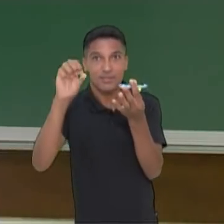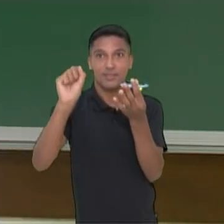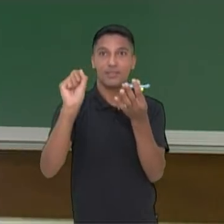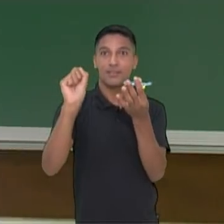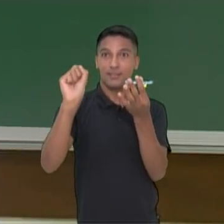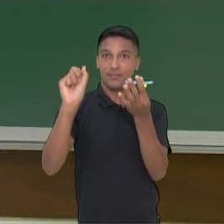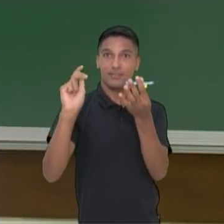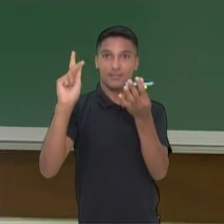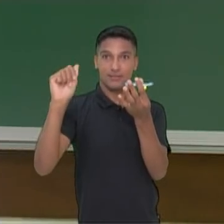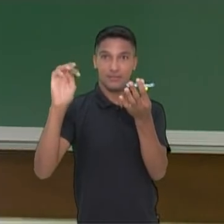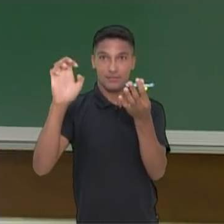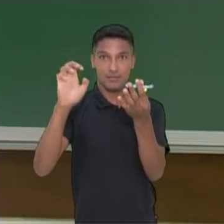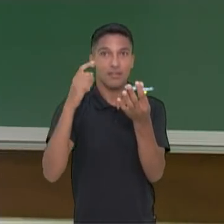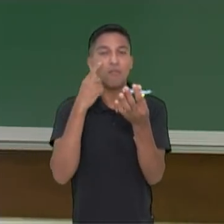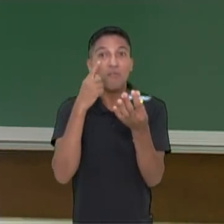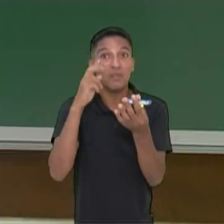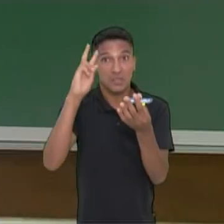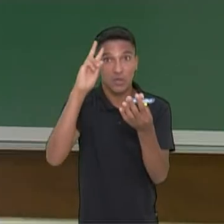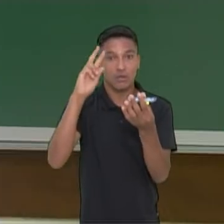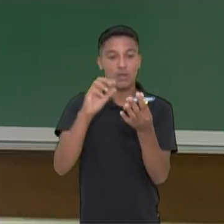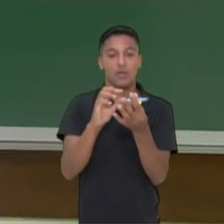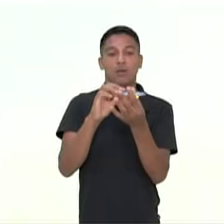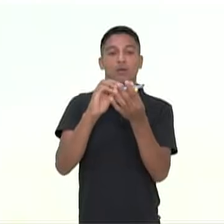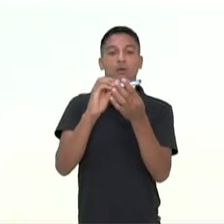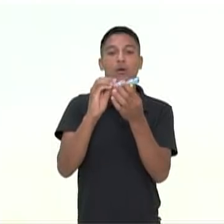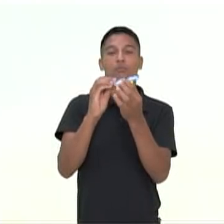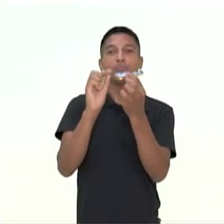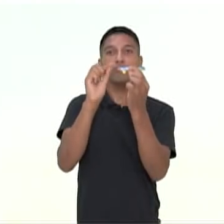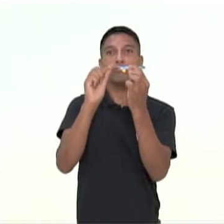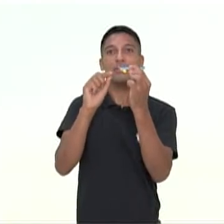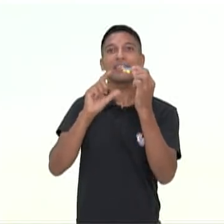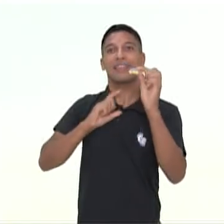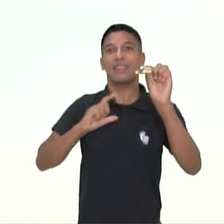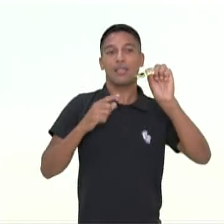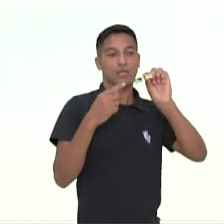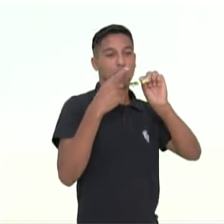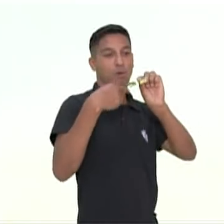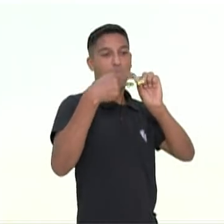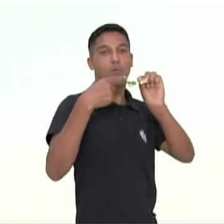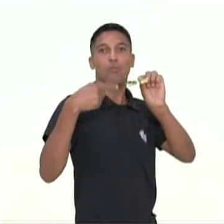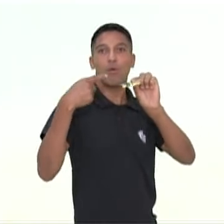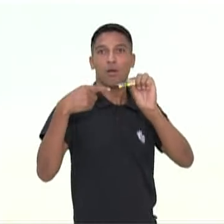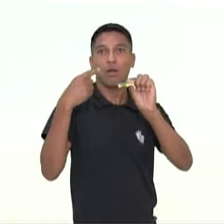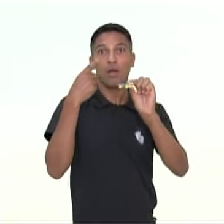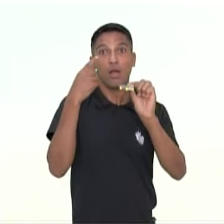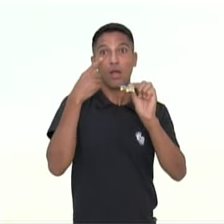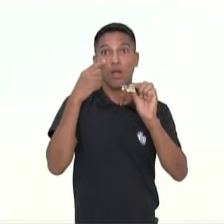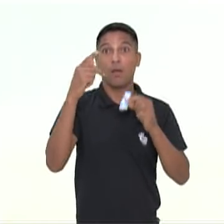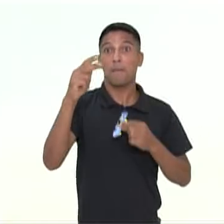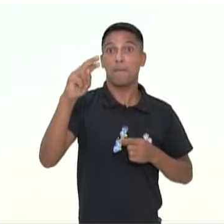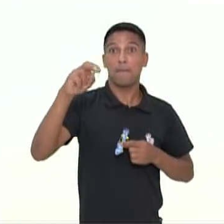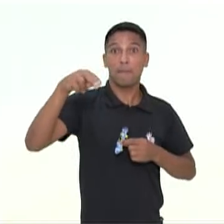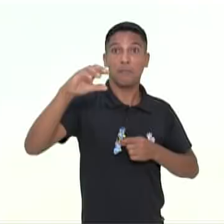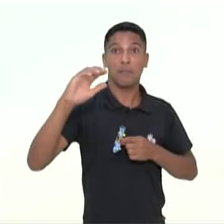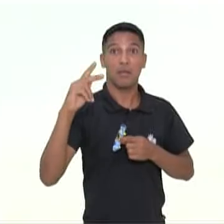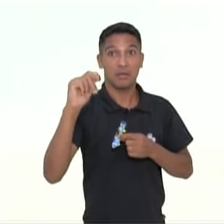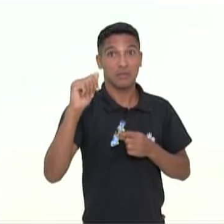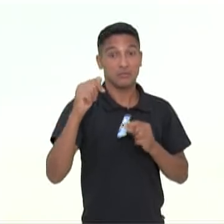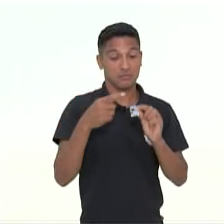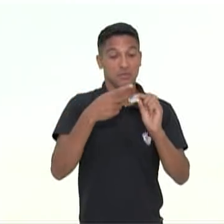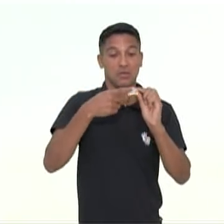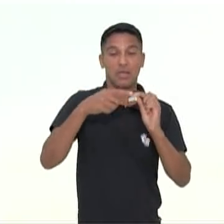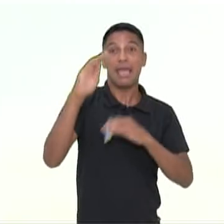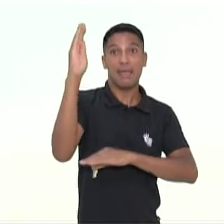o skate, a famosa prancha de madeira com rodas é conhecida no Brasil como skate, mas nos Estados Unidos, onde ela